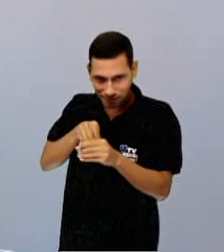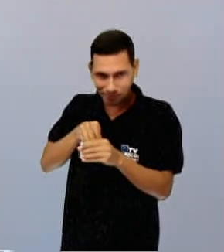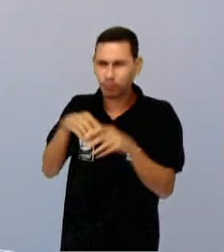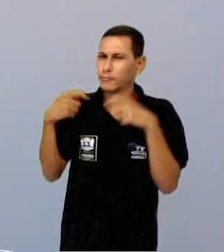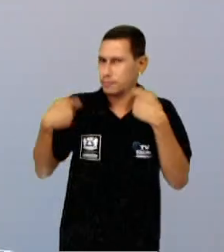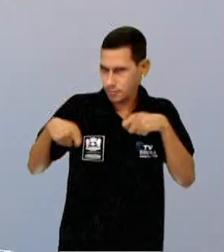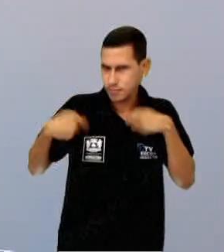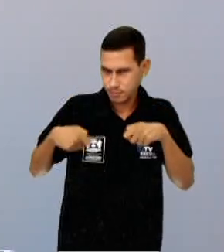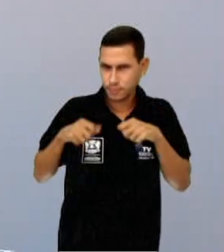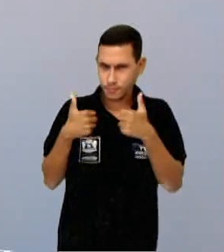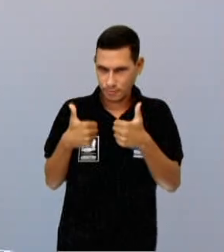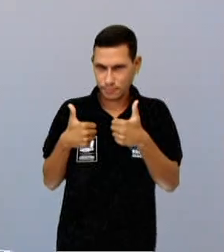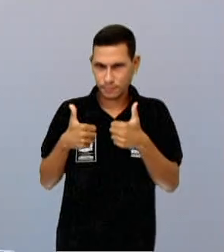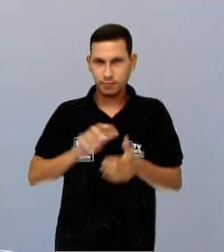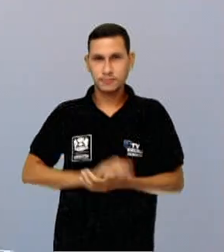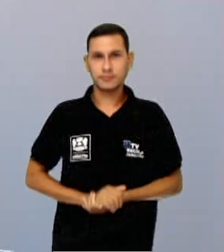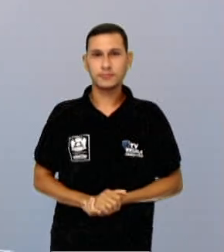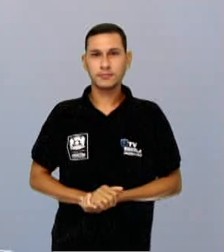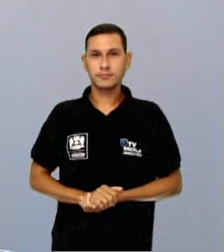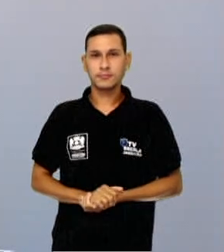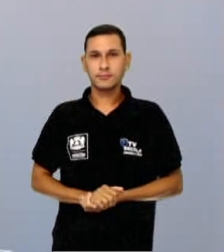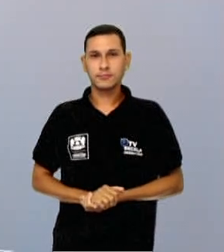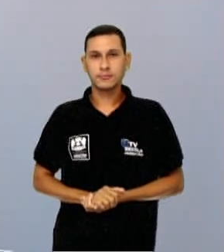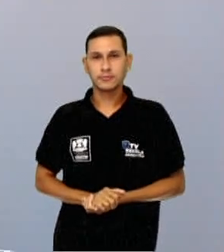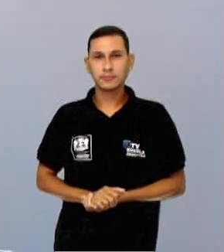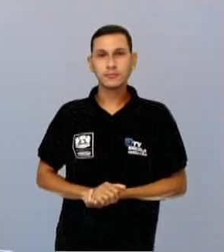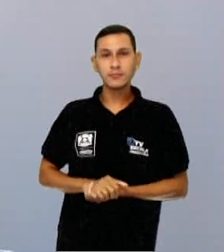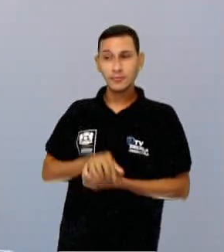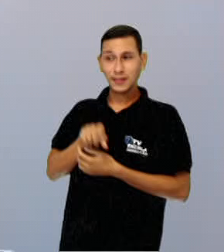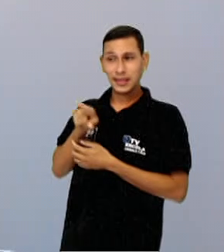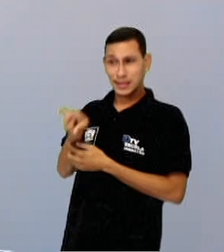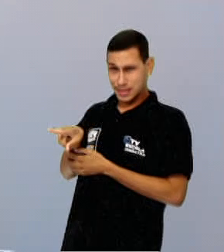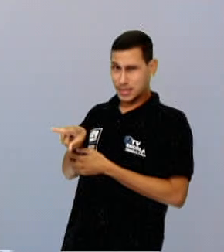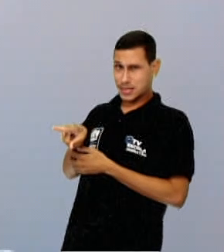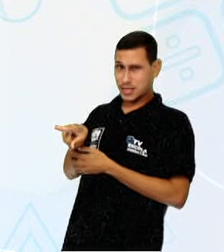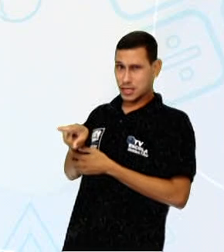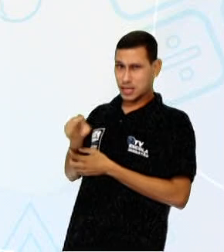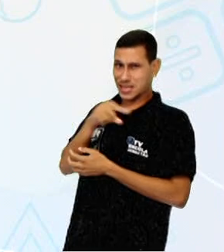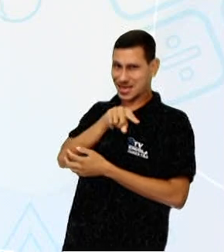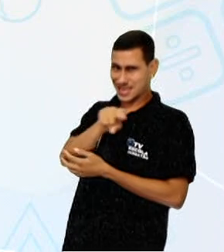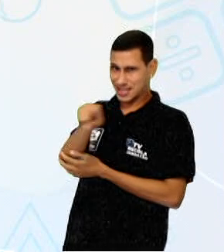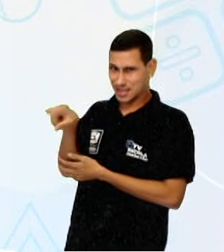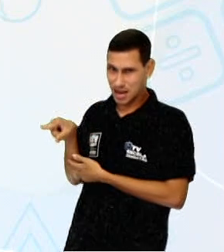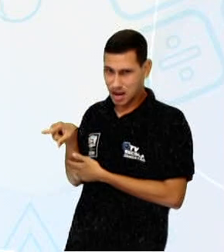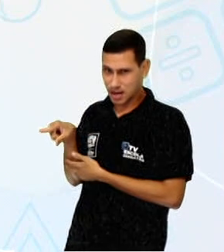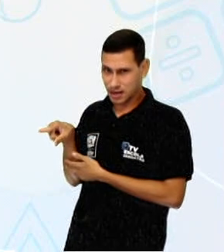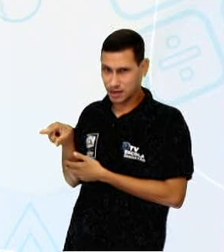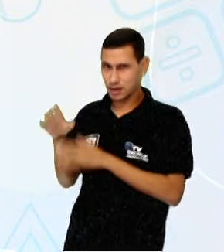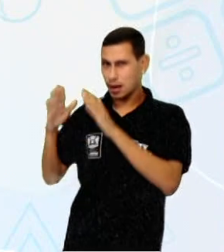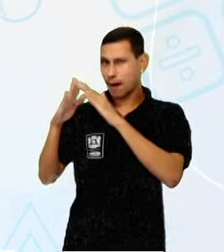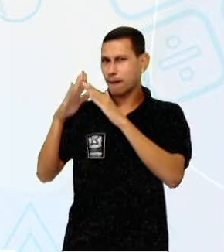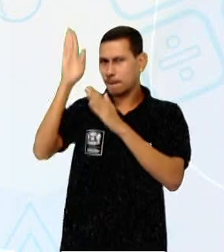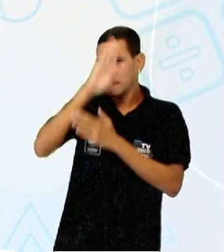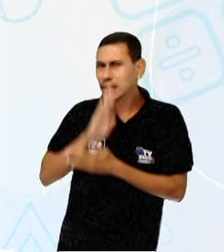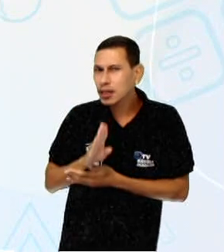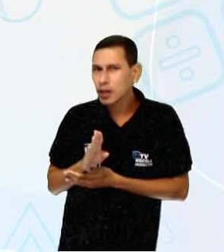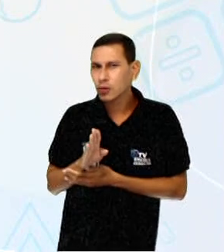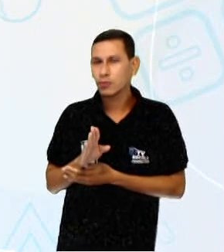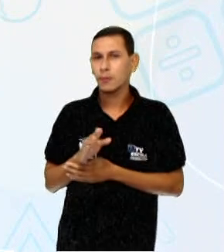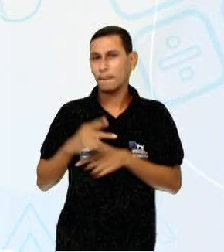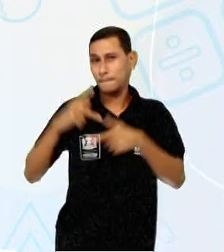certo Dior from Brazil no caso do pronome